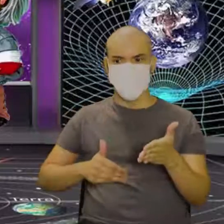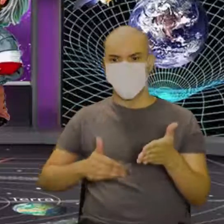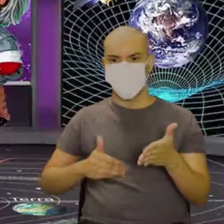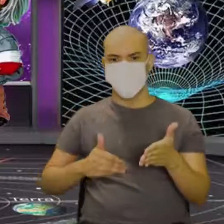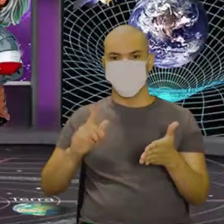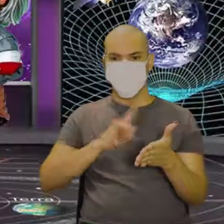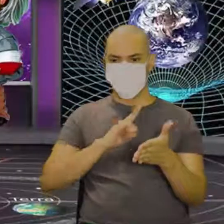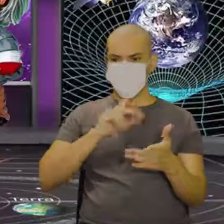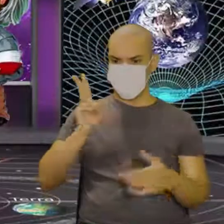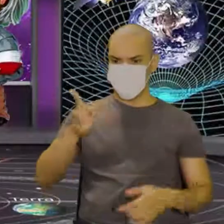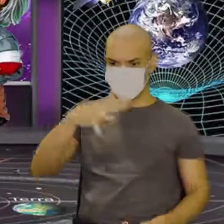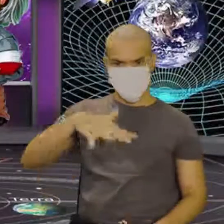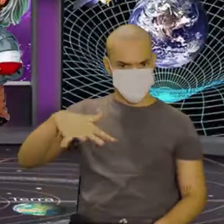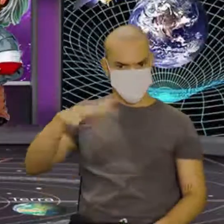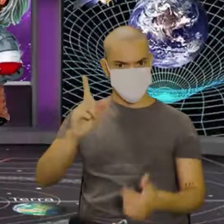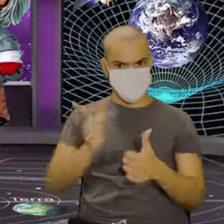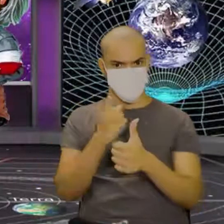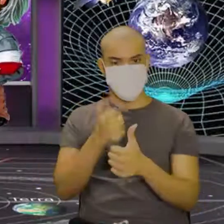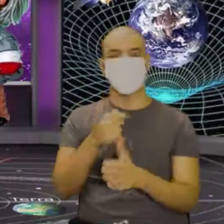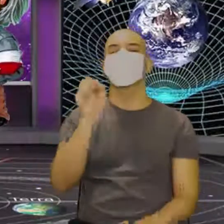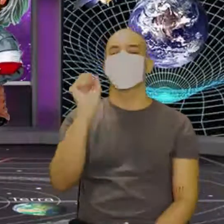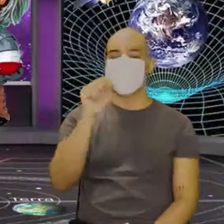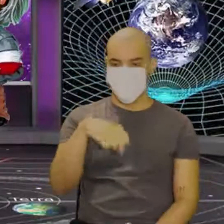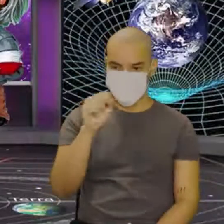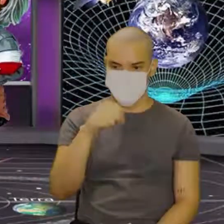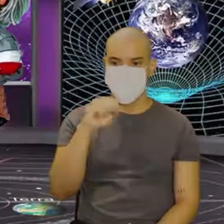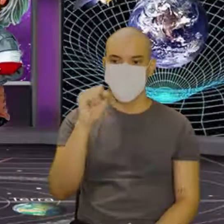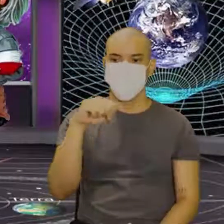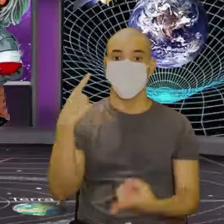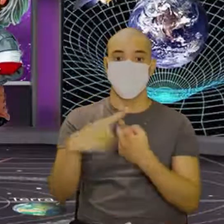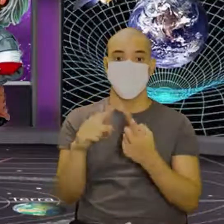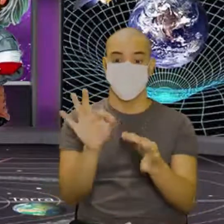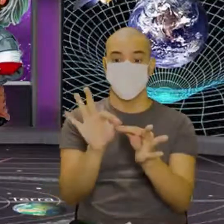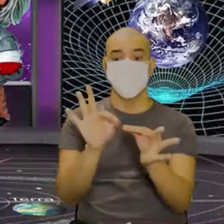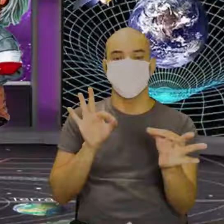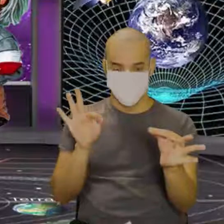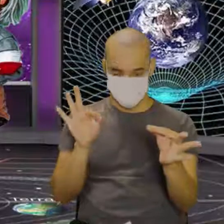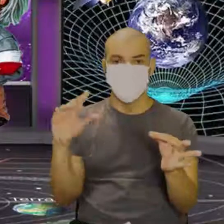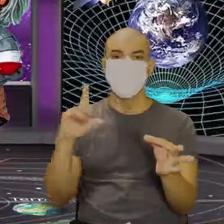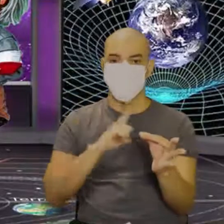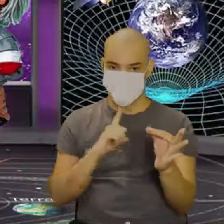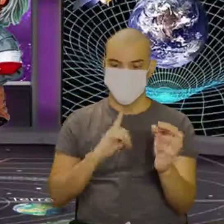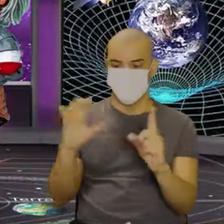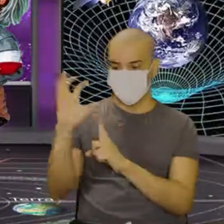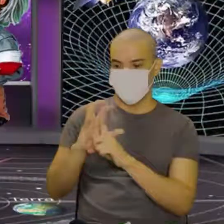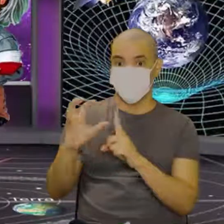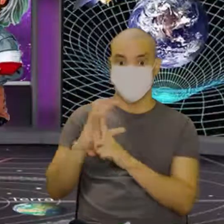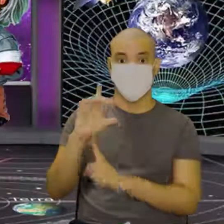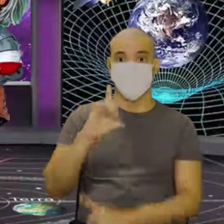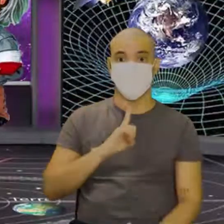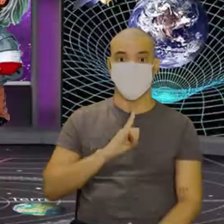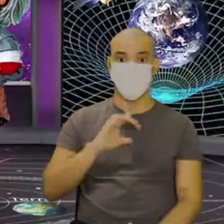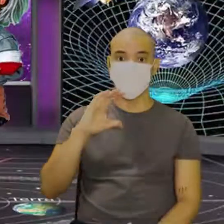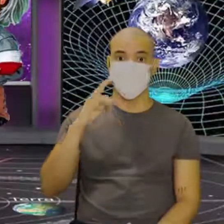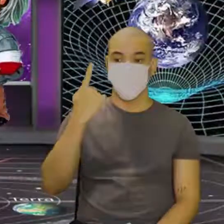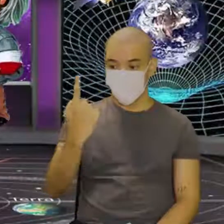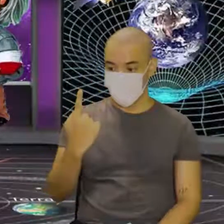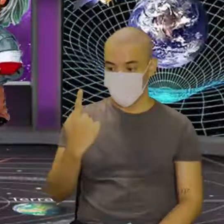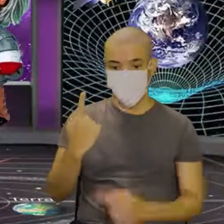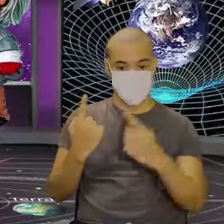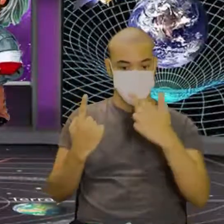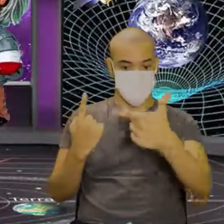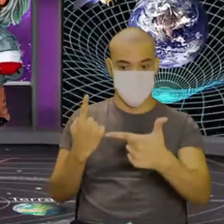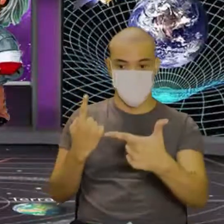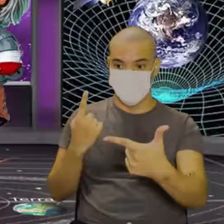tendo a mesma área do primeiro? É isso aí, pessoal, porque a distância influencia. Então, se você tem o capacitor 1 e o 2, eles